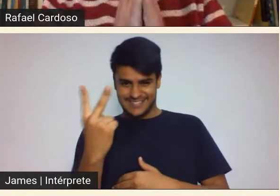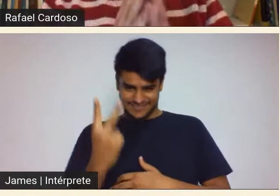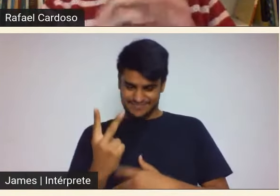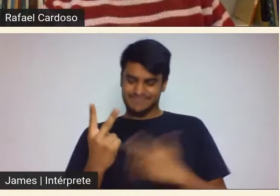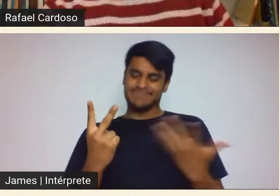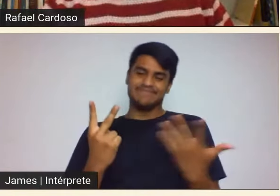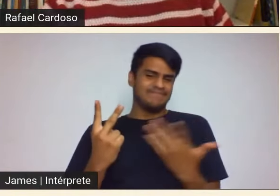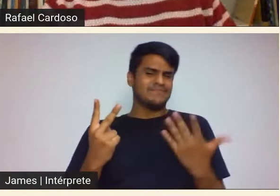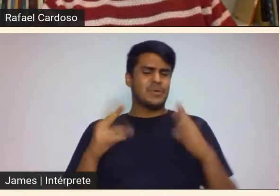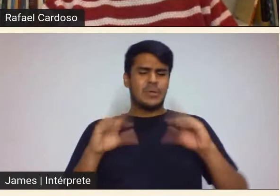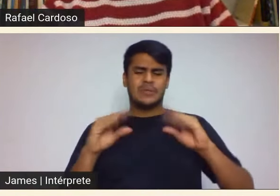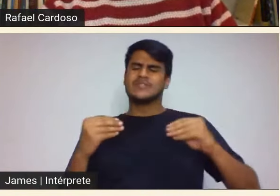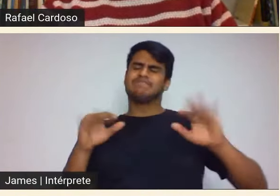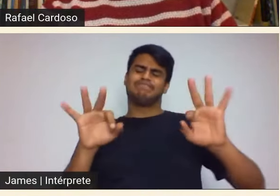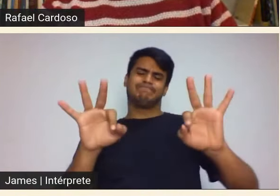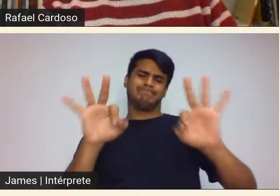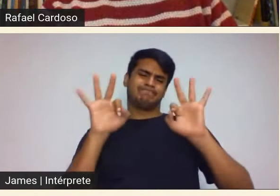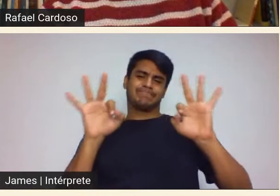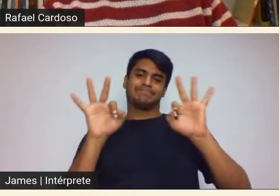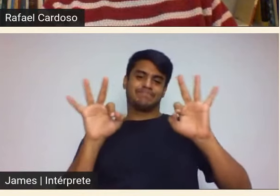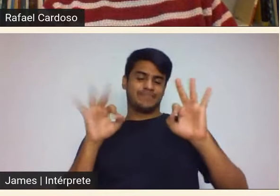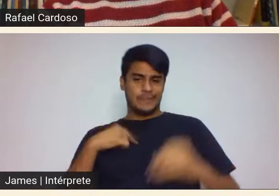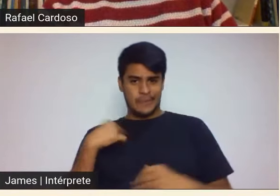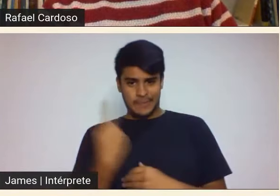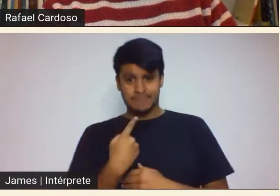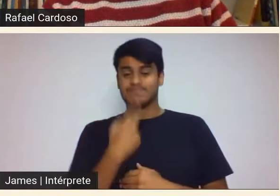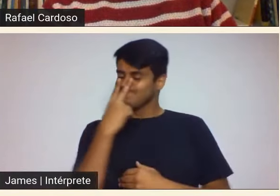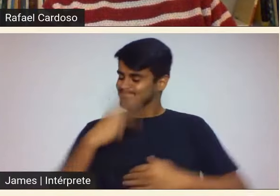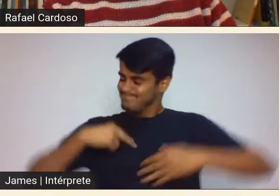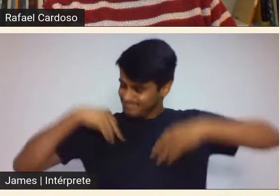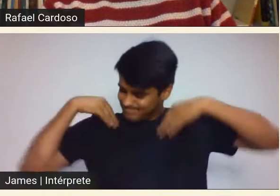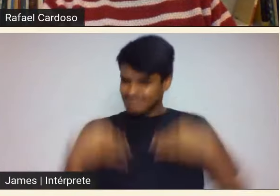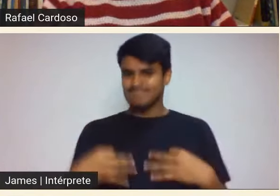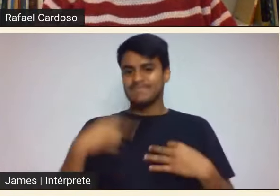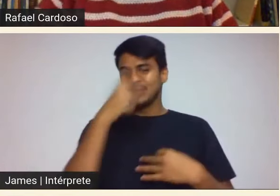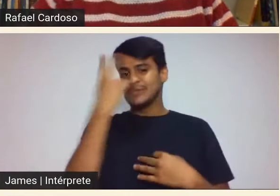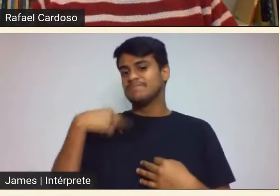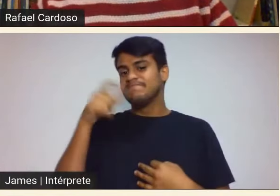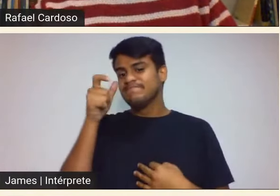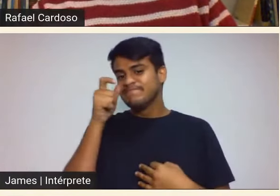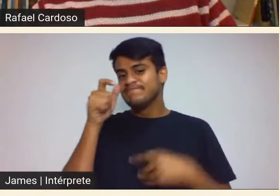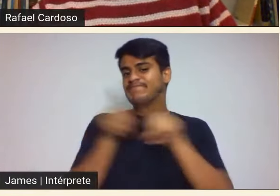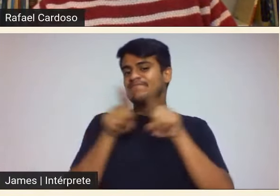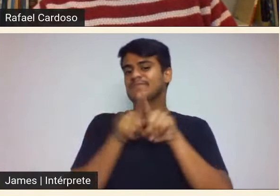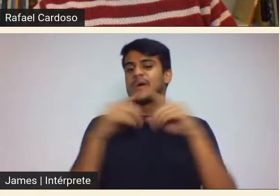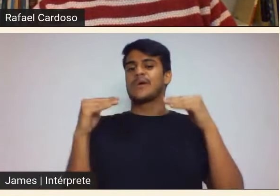noite riquíssima para mim, tenho certeza que para o público também.